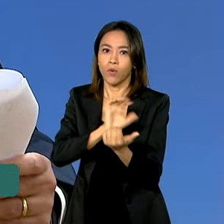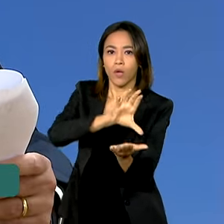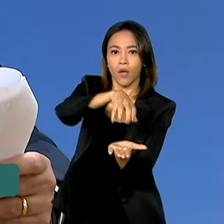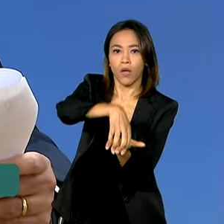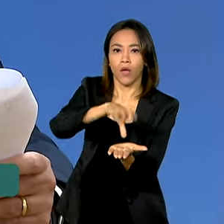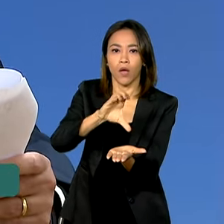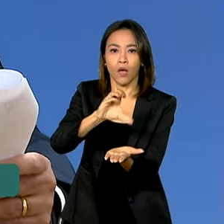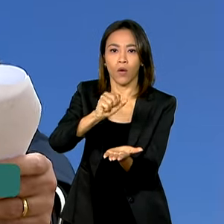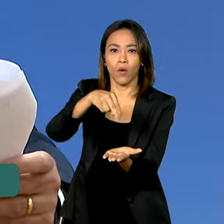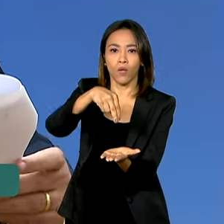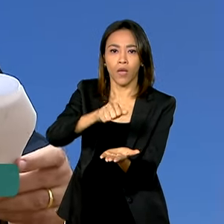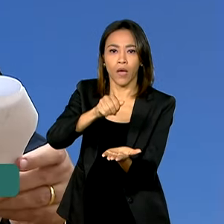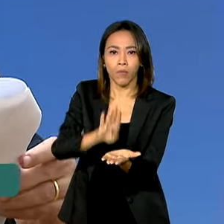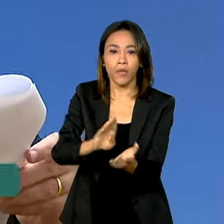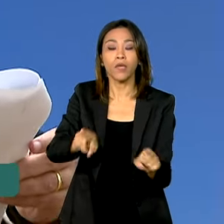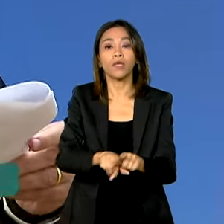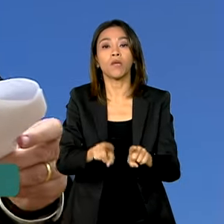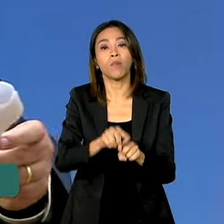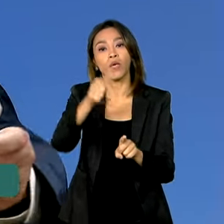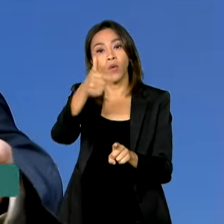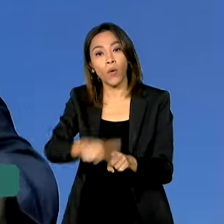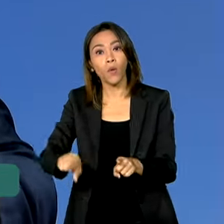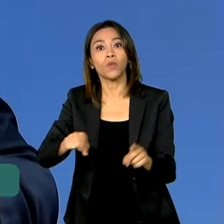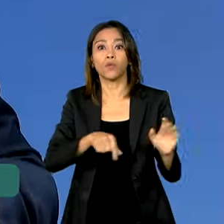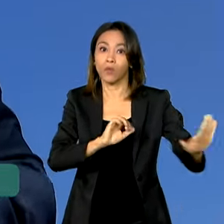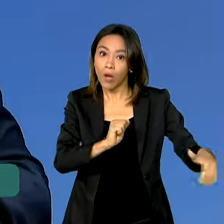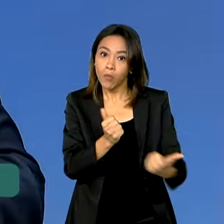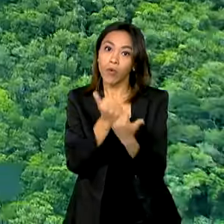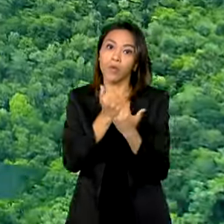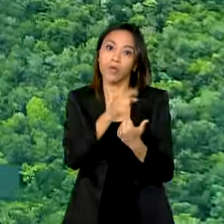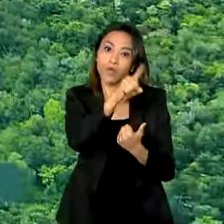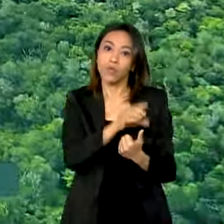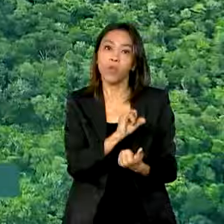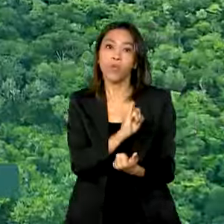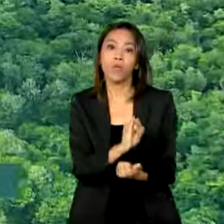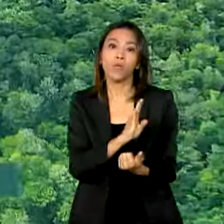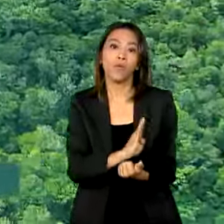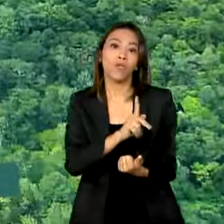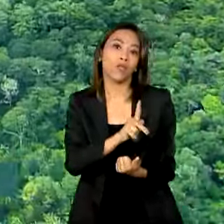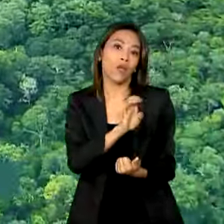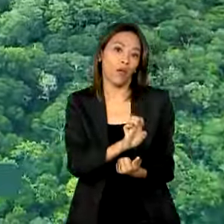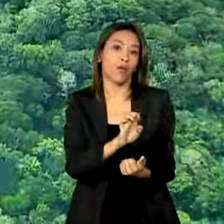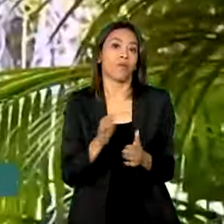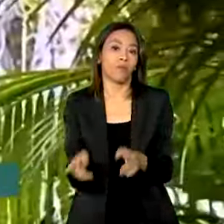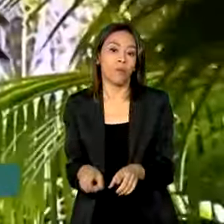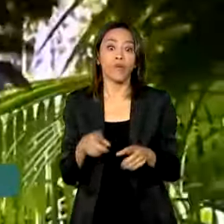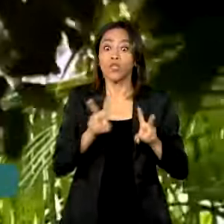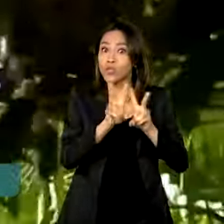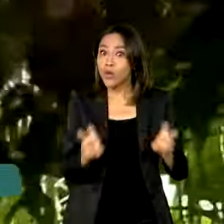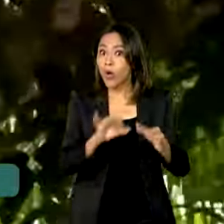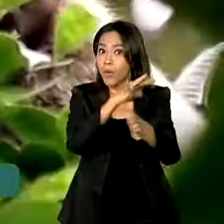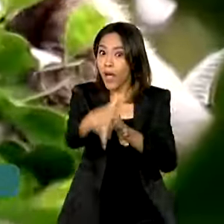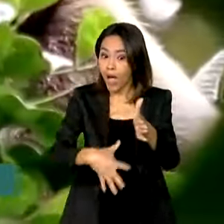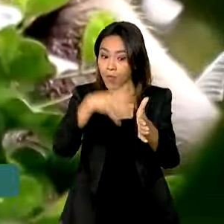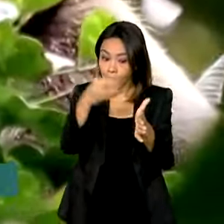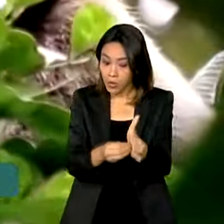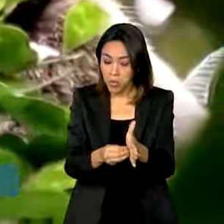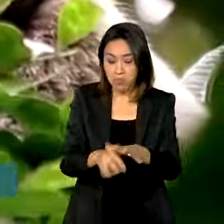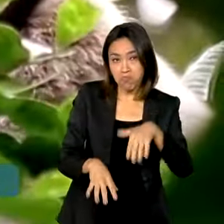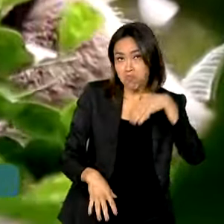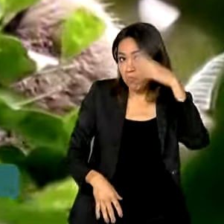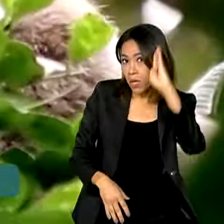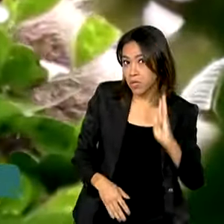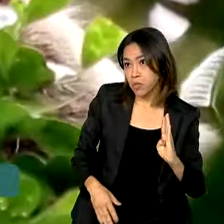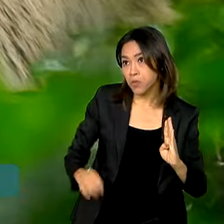cartografia, vinculando do lado brasileiro o IBGE. E quando se fala em Amazônia, não importa se estamos no Brasil